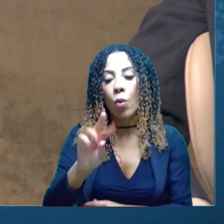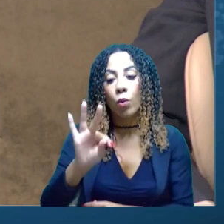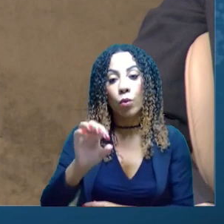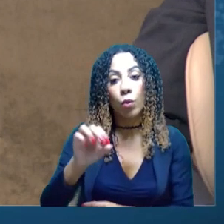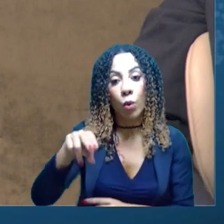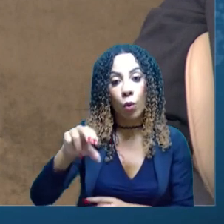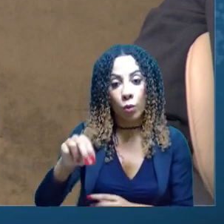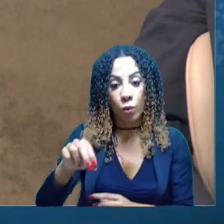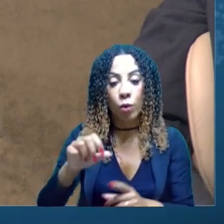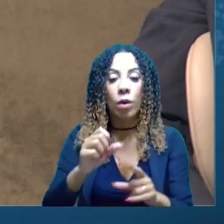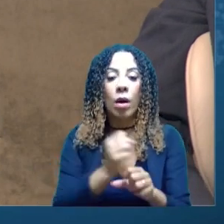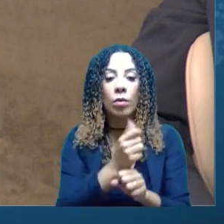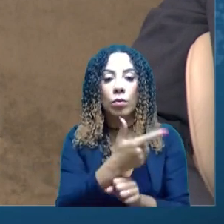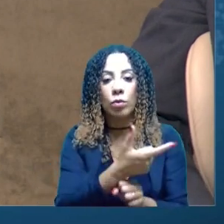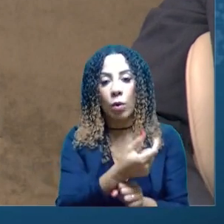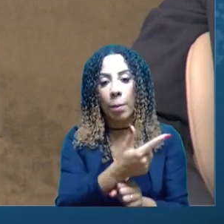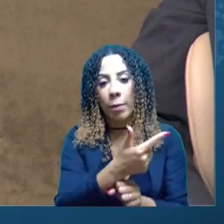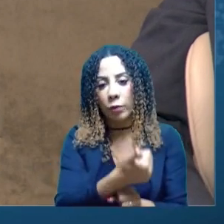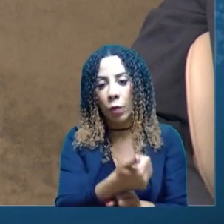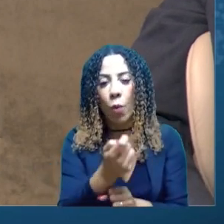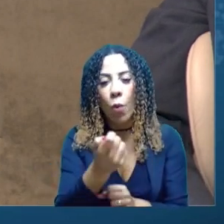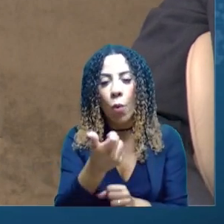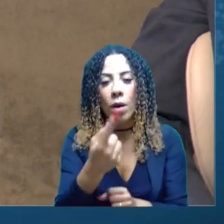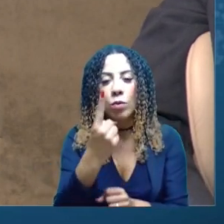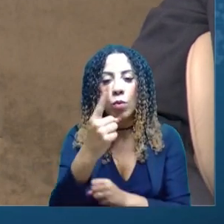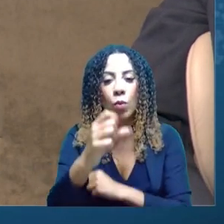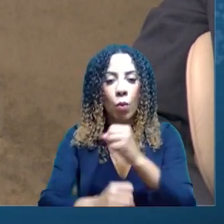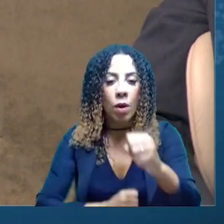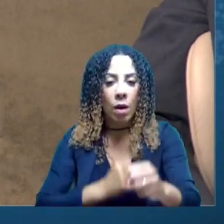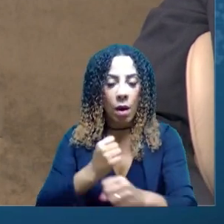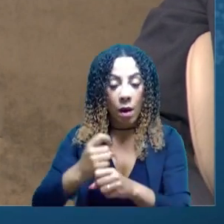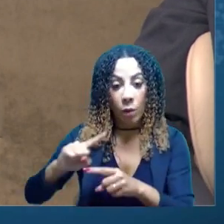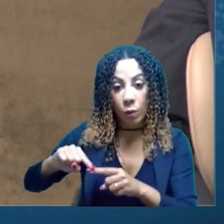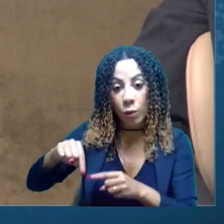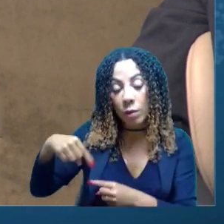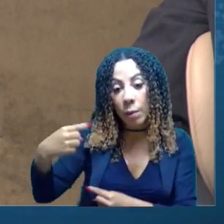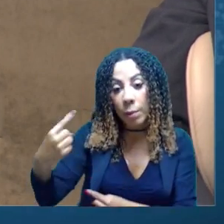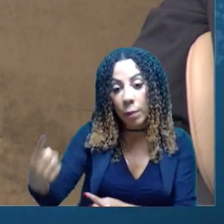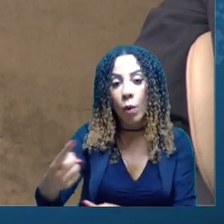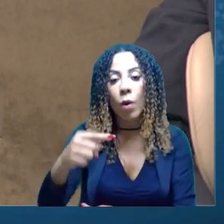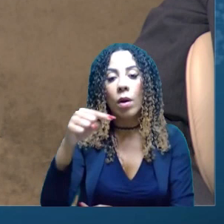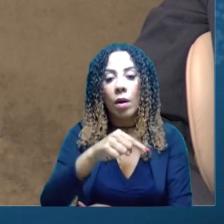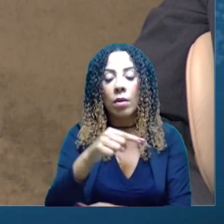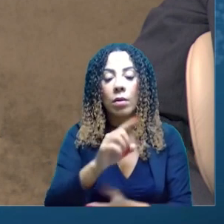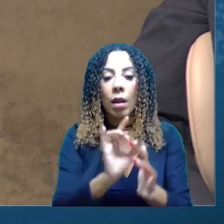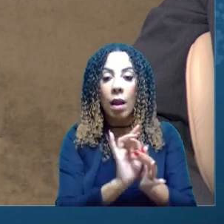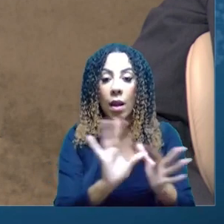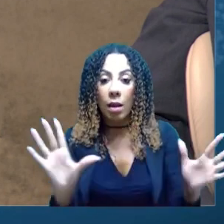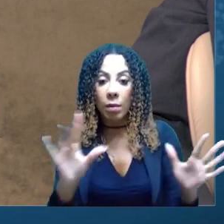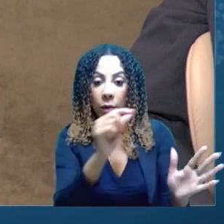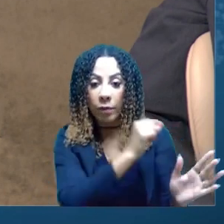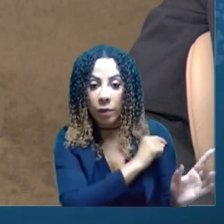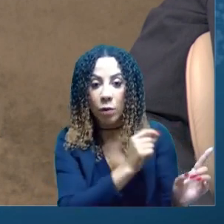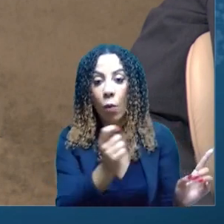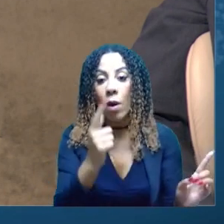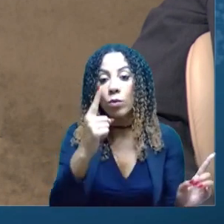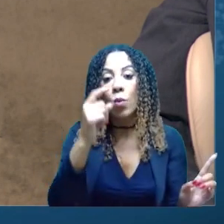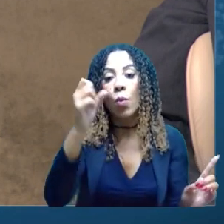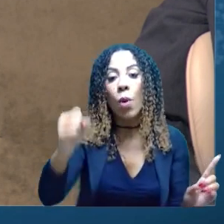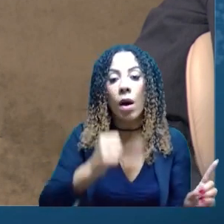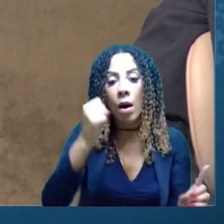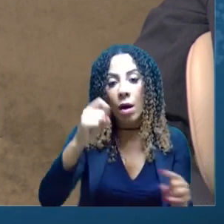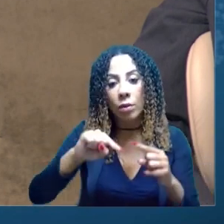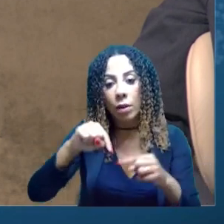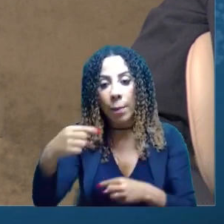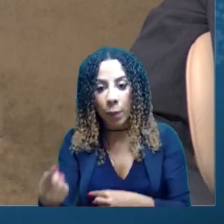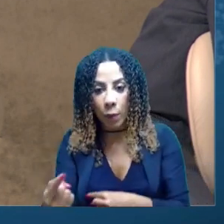2021, quase um ano depois da disponibilidade da vacina, e